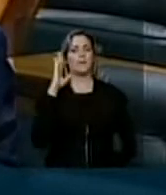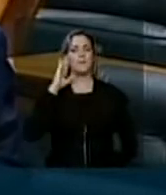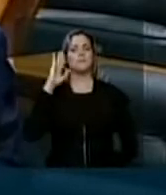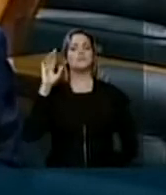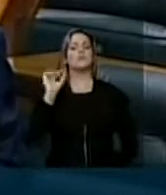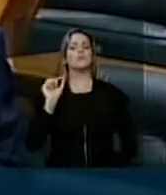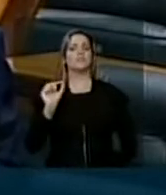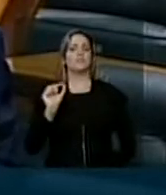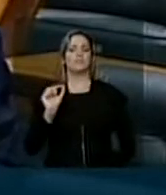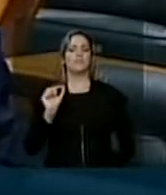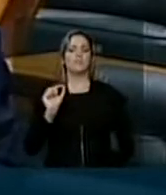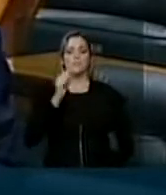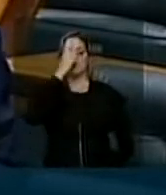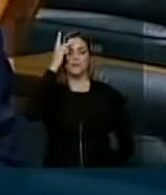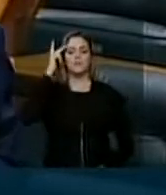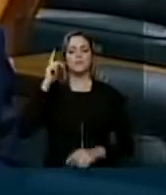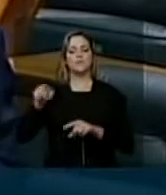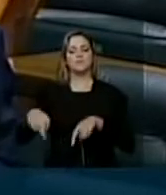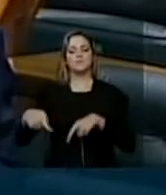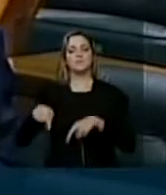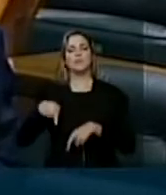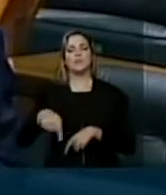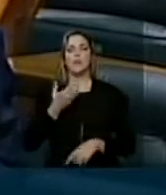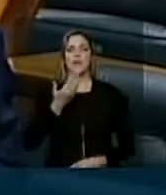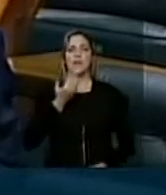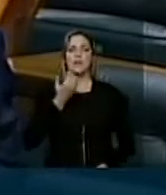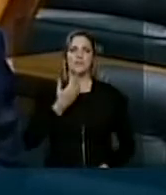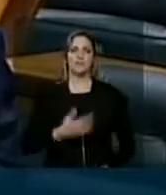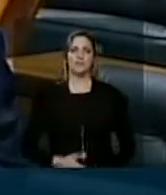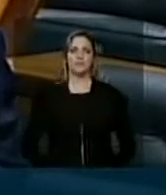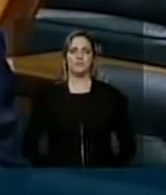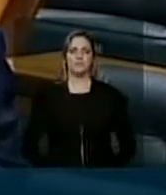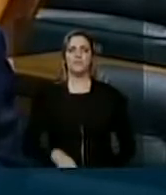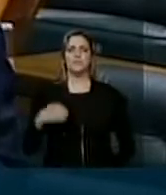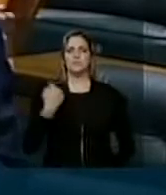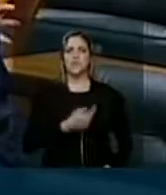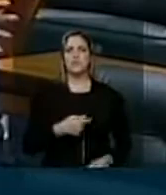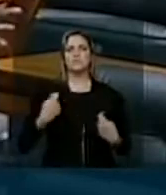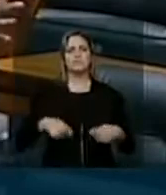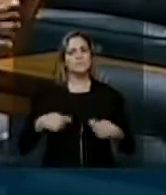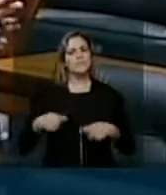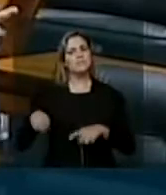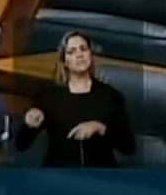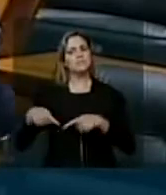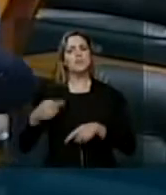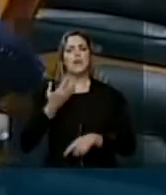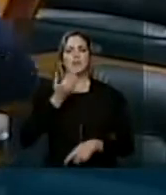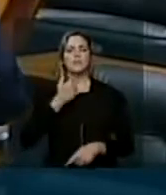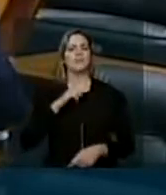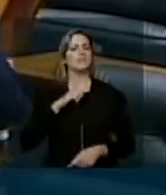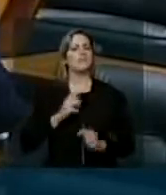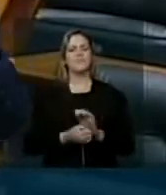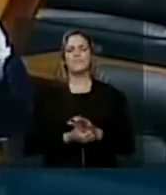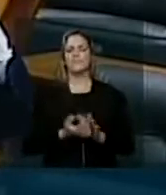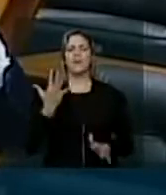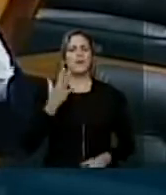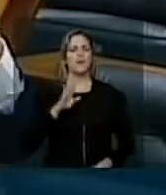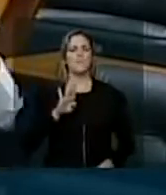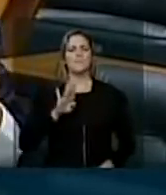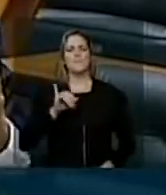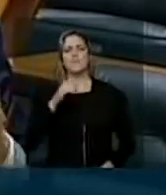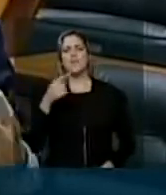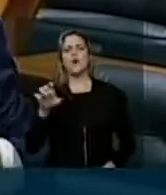razão e colocou bem. Vamos votar de uma vez, largar a mão desse lero-lero, né? Se fala muito e pouca ação. Eu